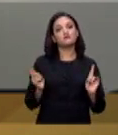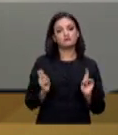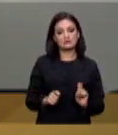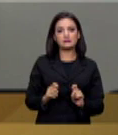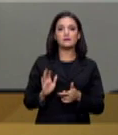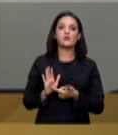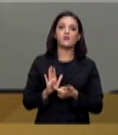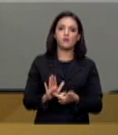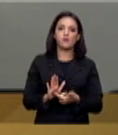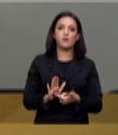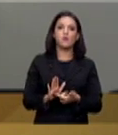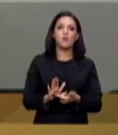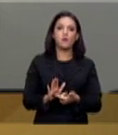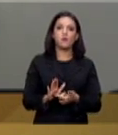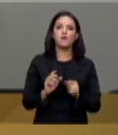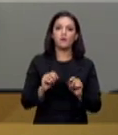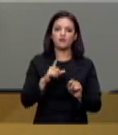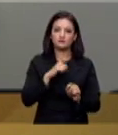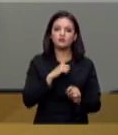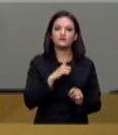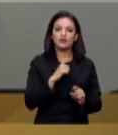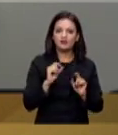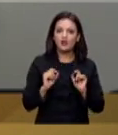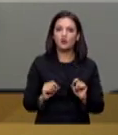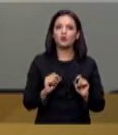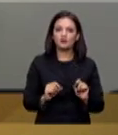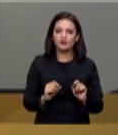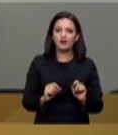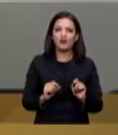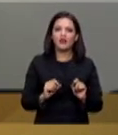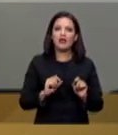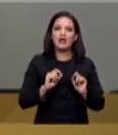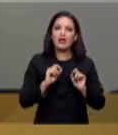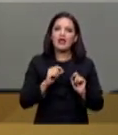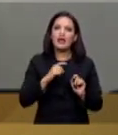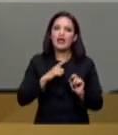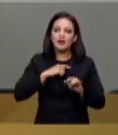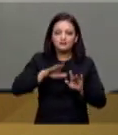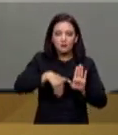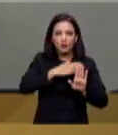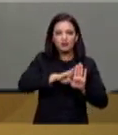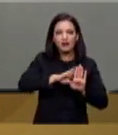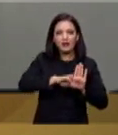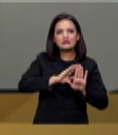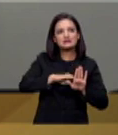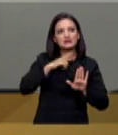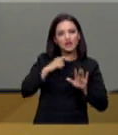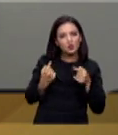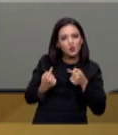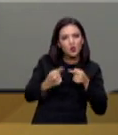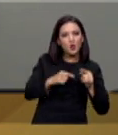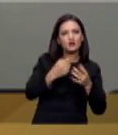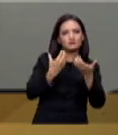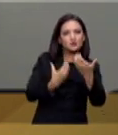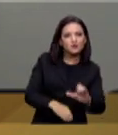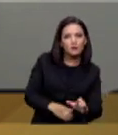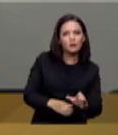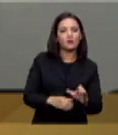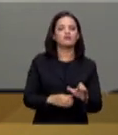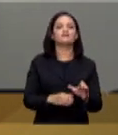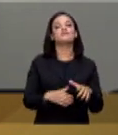de que o que se tem ali é uma permanente burla ao princípio, à regra do concurso público, razão pela qual, senhor